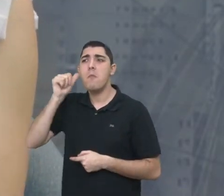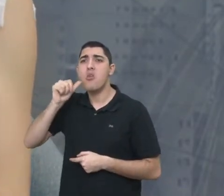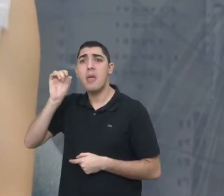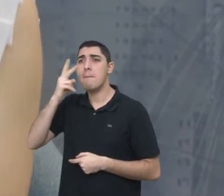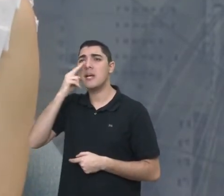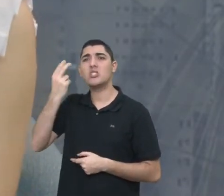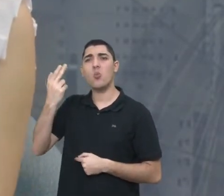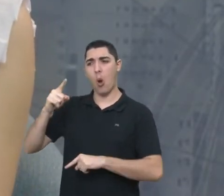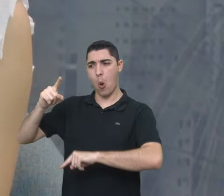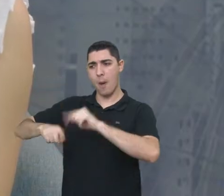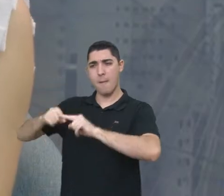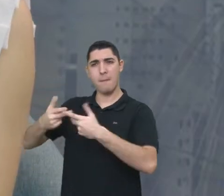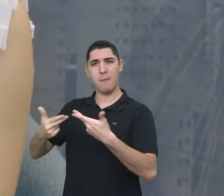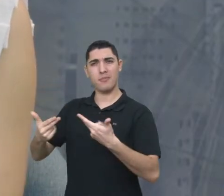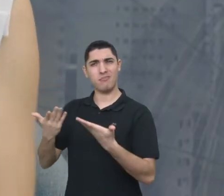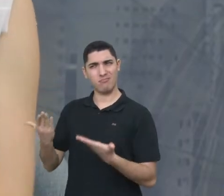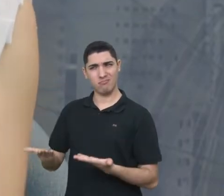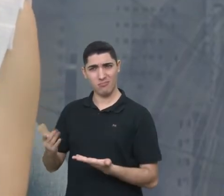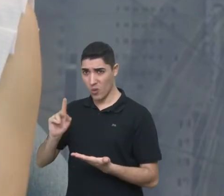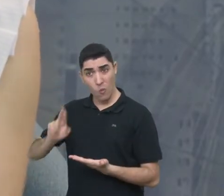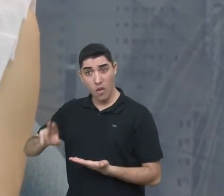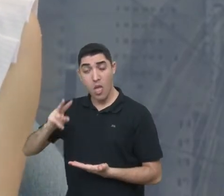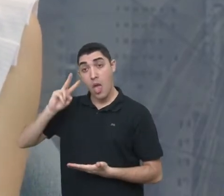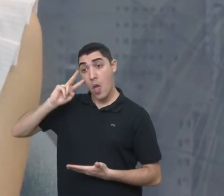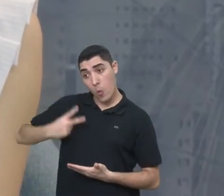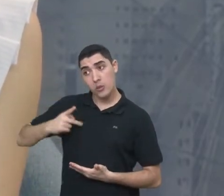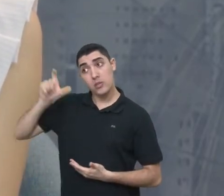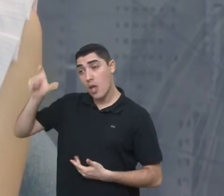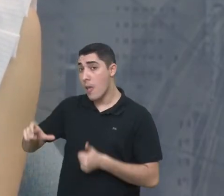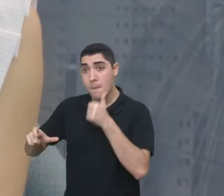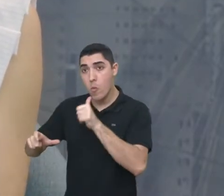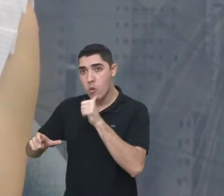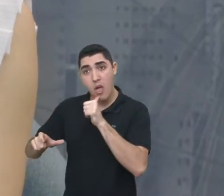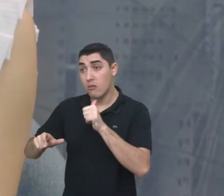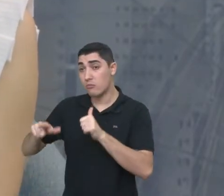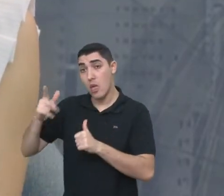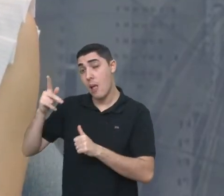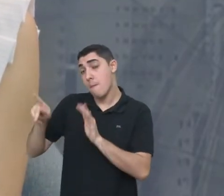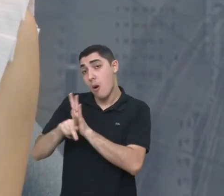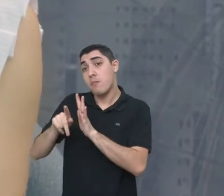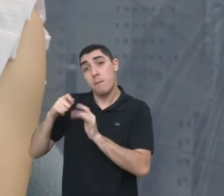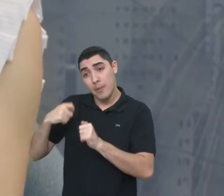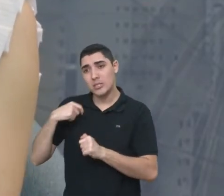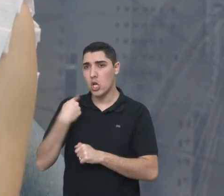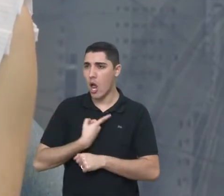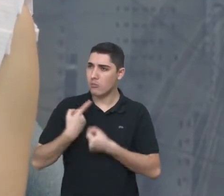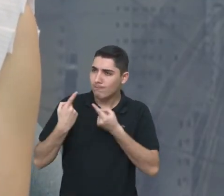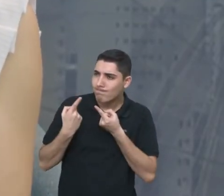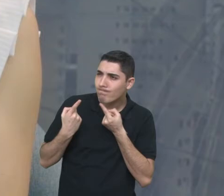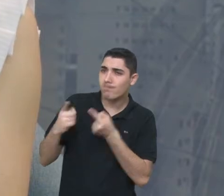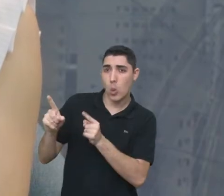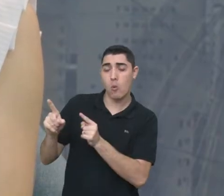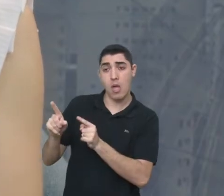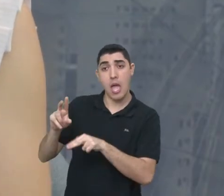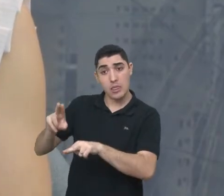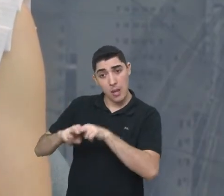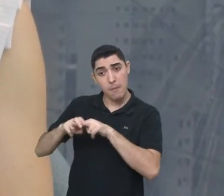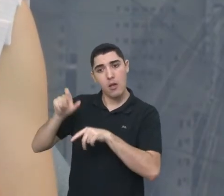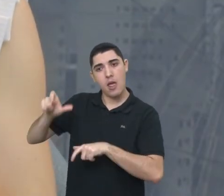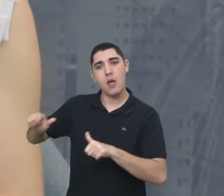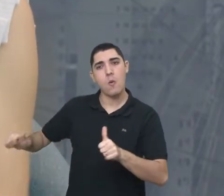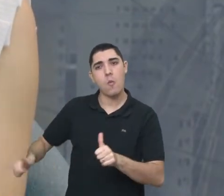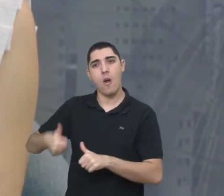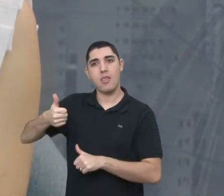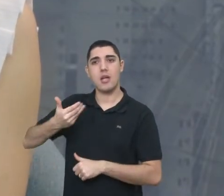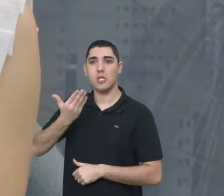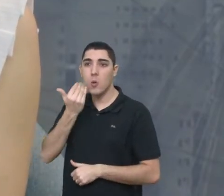né, como um objeto? Então, eu busco estimular muito esses pensamentos e também habitar esse espaço e trazer informação